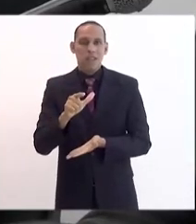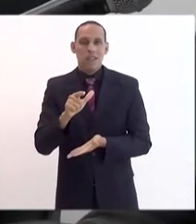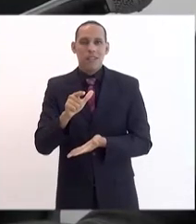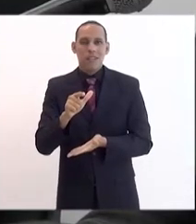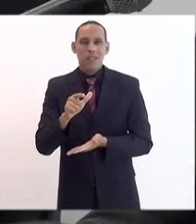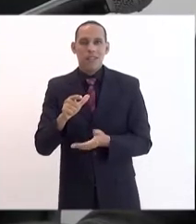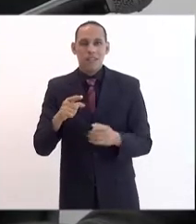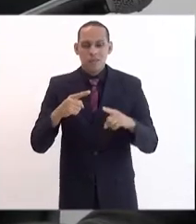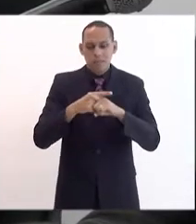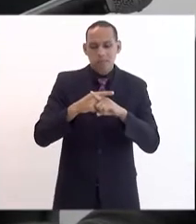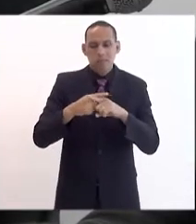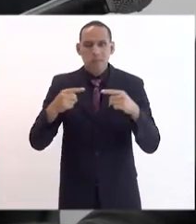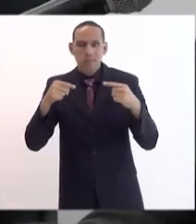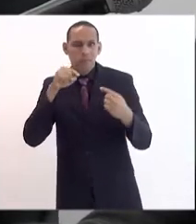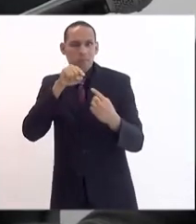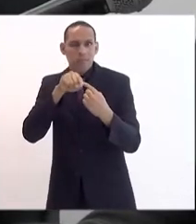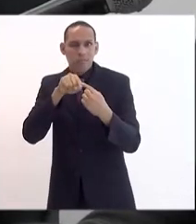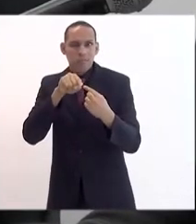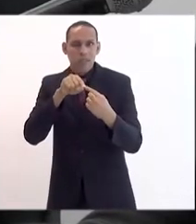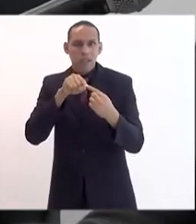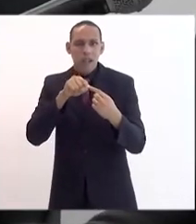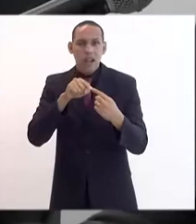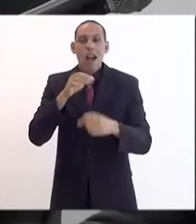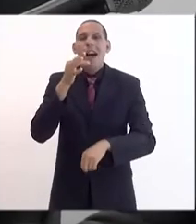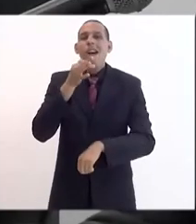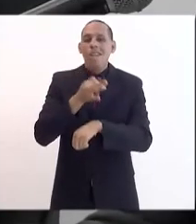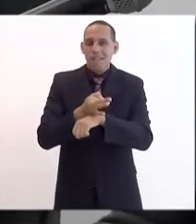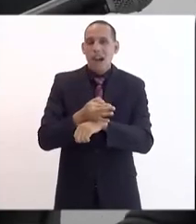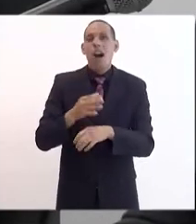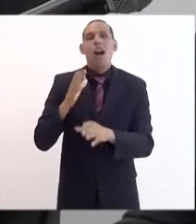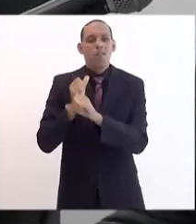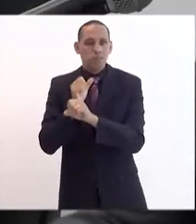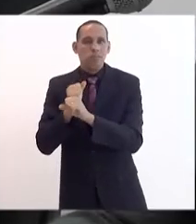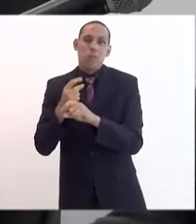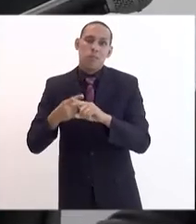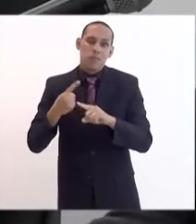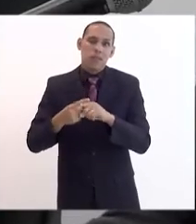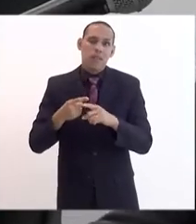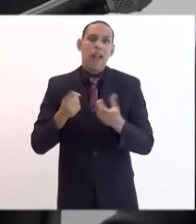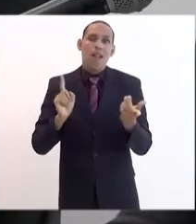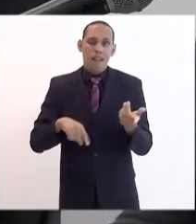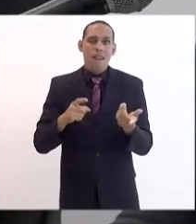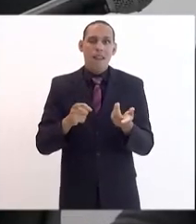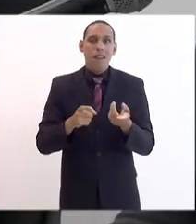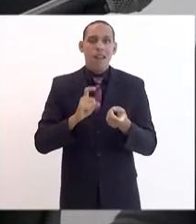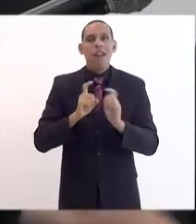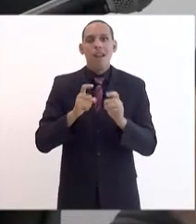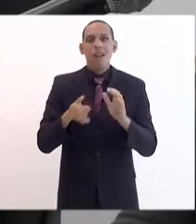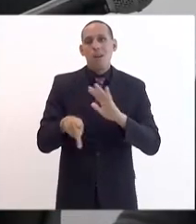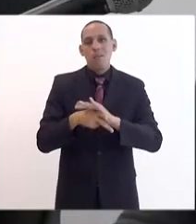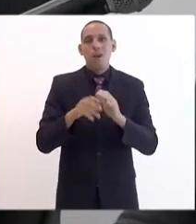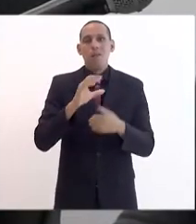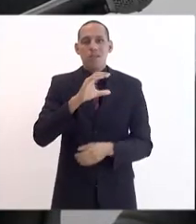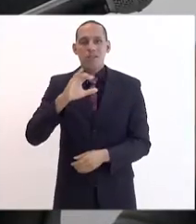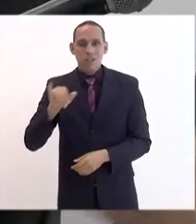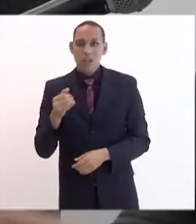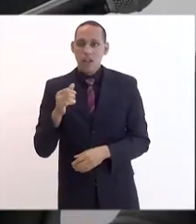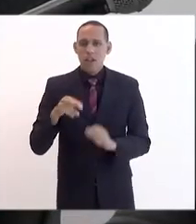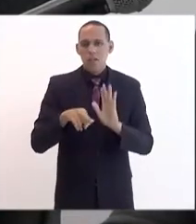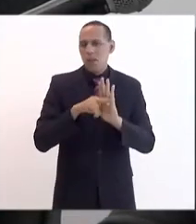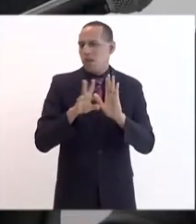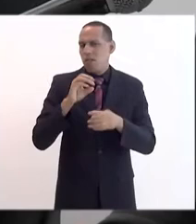convergente ou divergente, a ausência será contabilizada. Okay, é uma sessão da CCJ. Mas tem que mudar o regimento, hein? Não